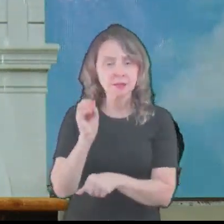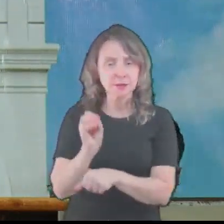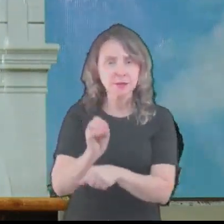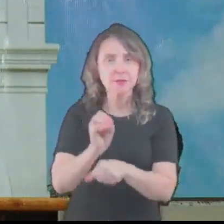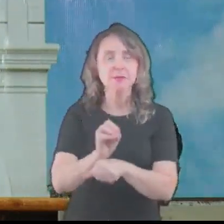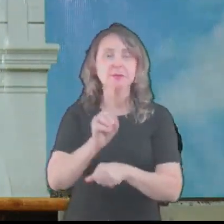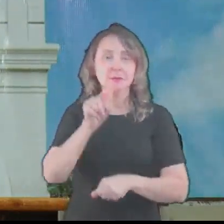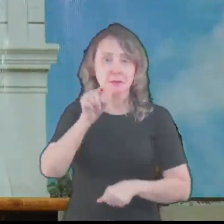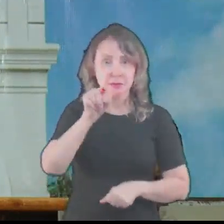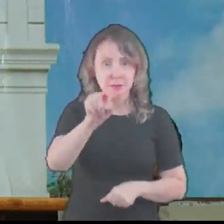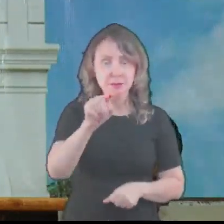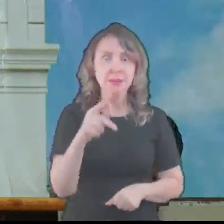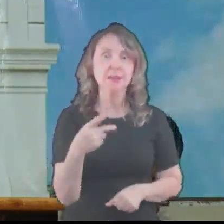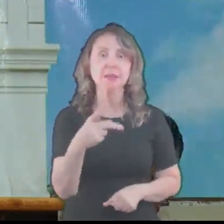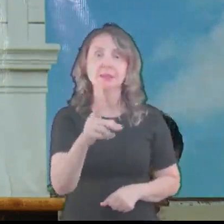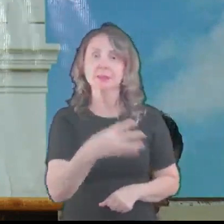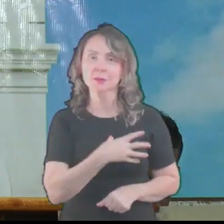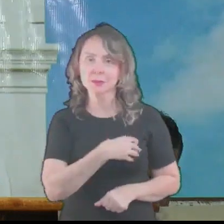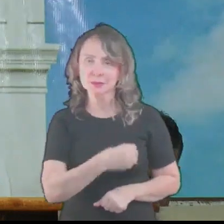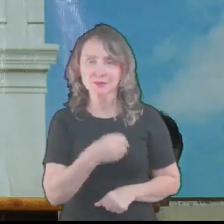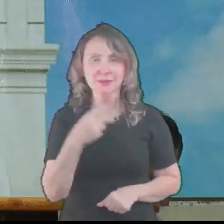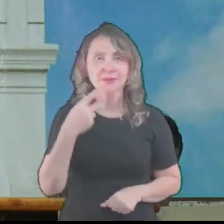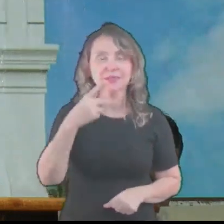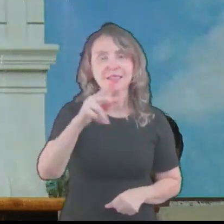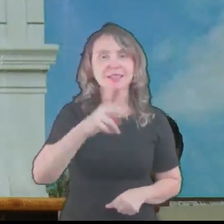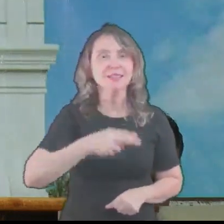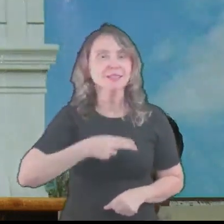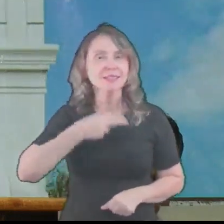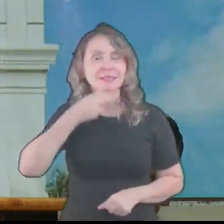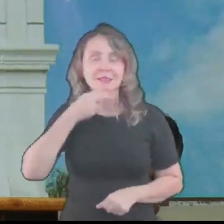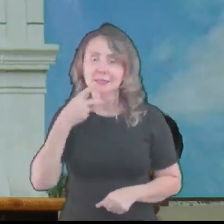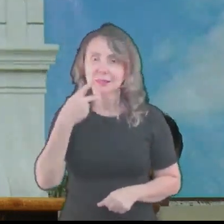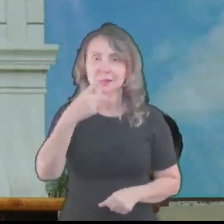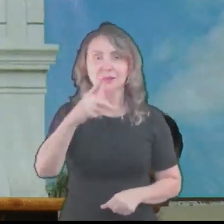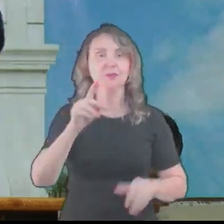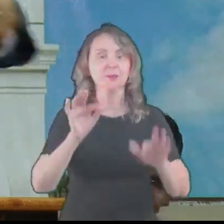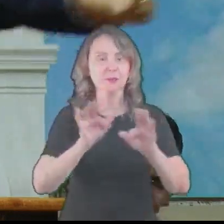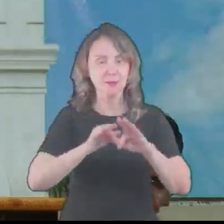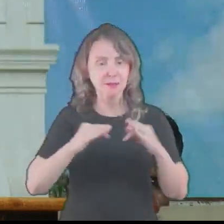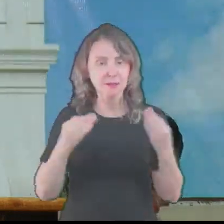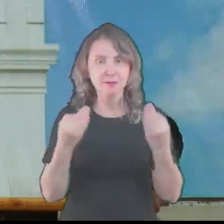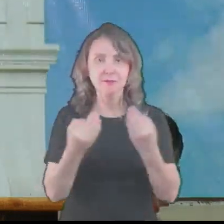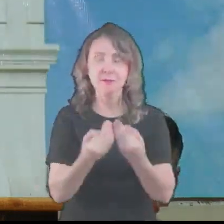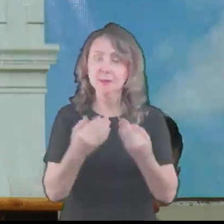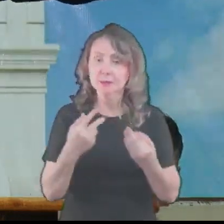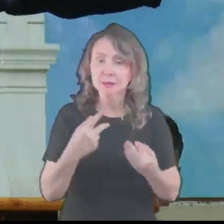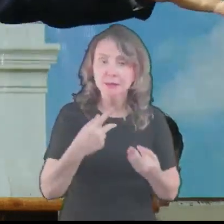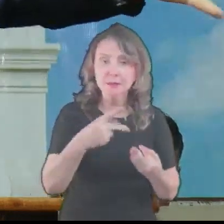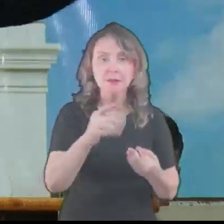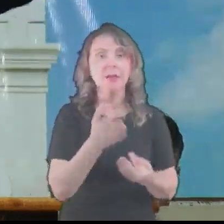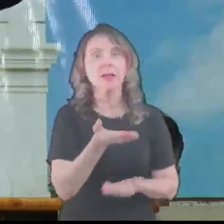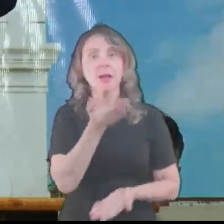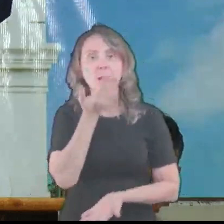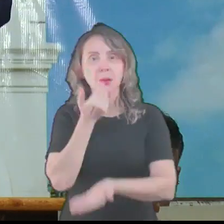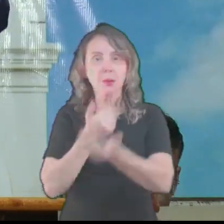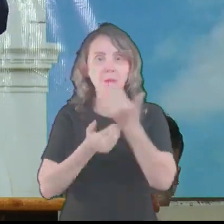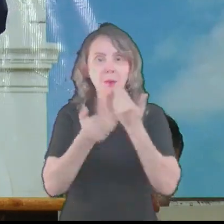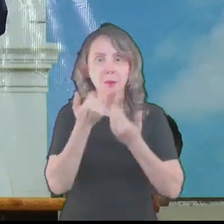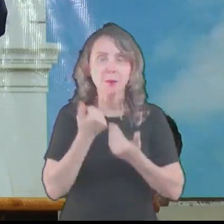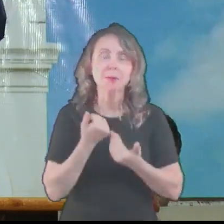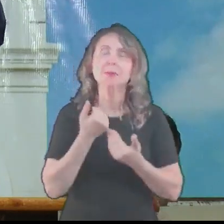filhos, dos seus netos, bisnetos, da tua casa, da tua despensa. Ele vai cuidar, porque ele